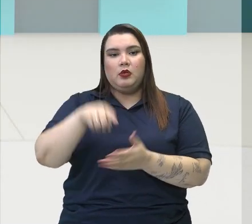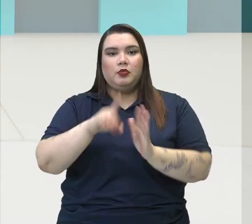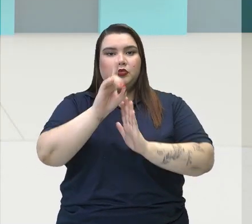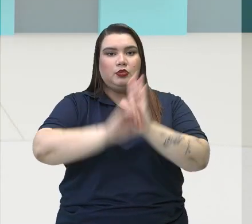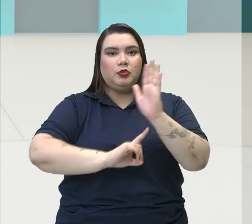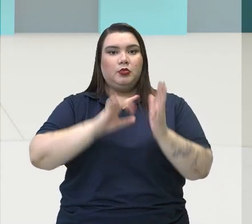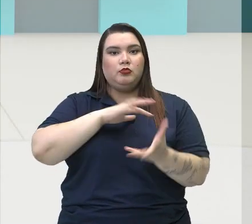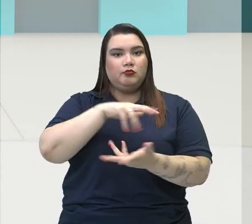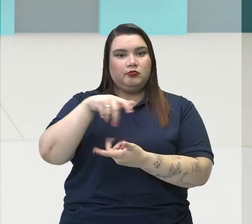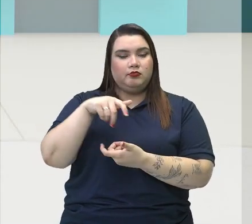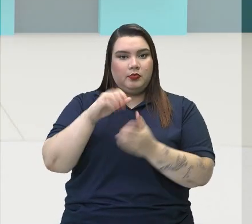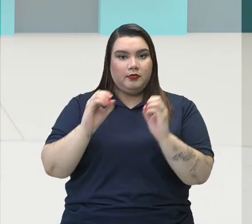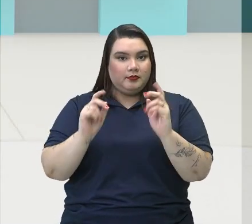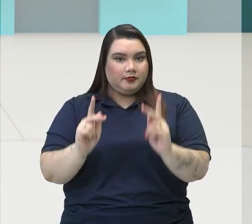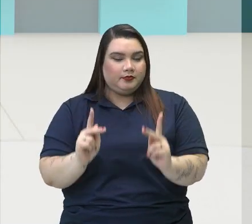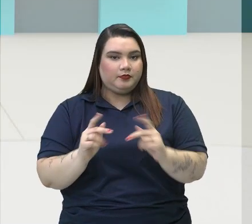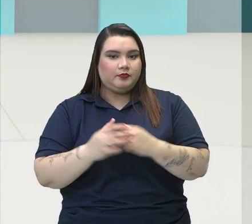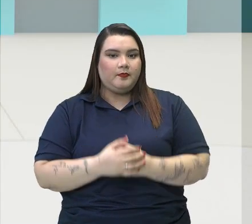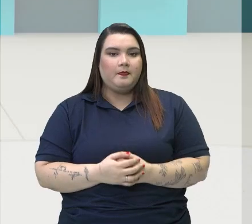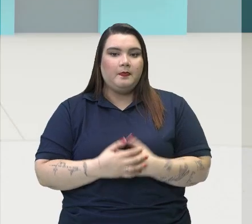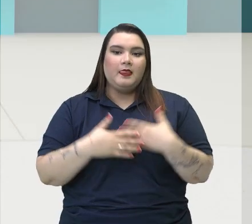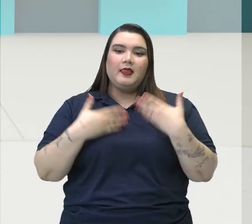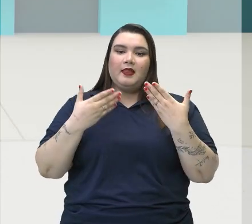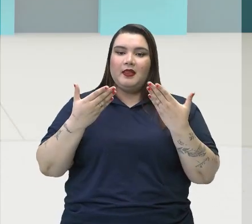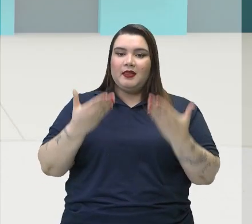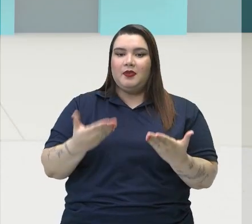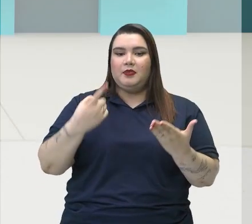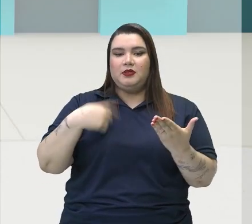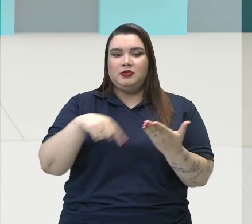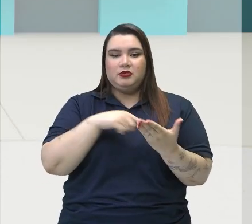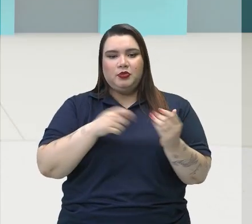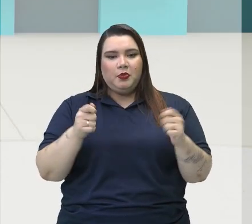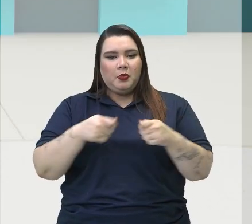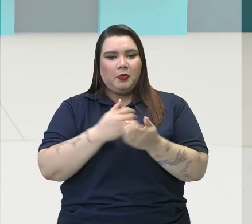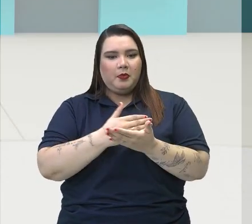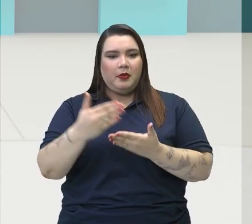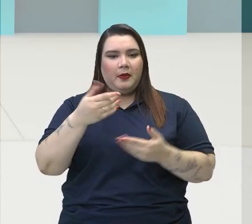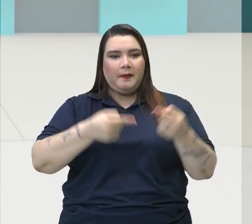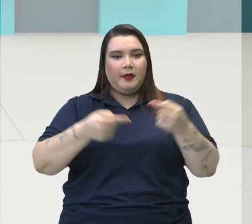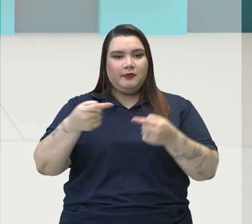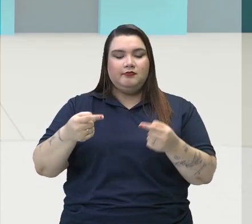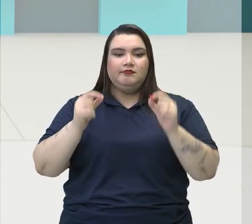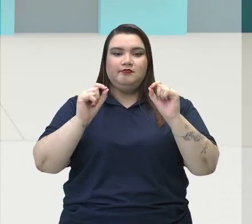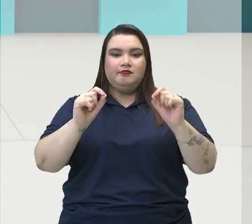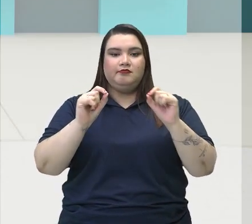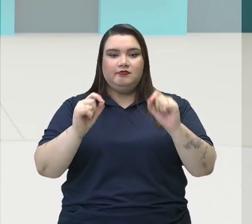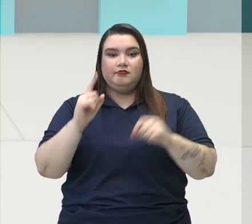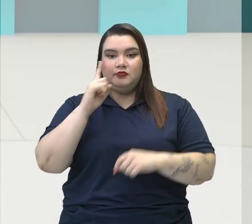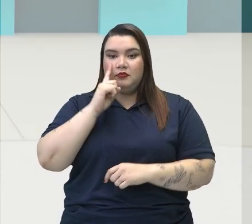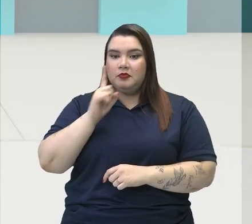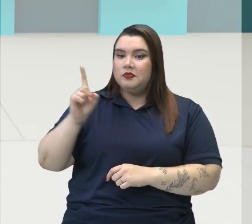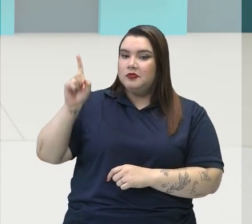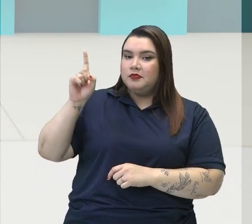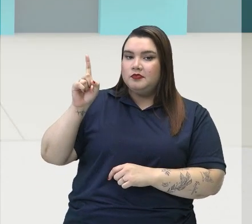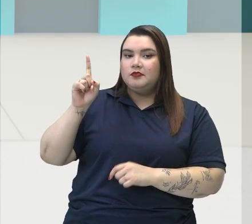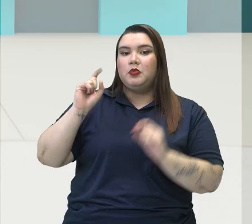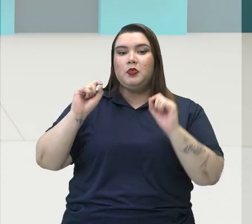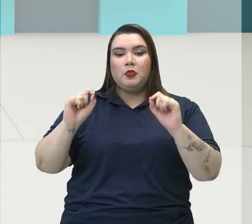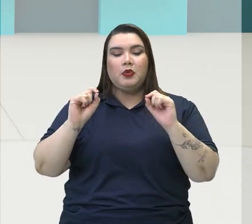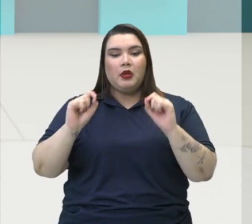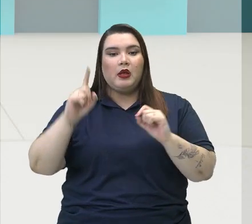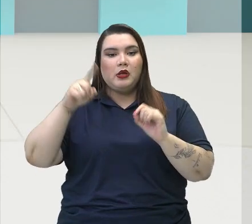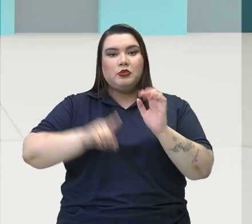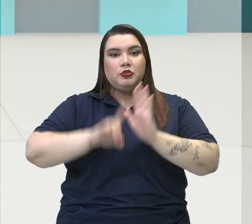direitos universais. E nada melhor, para a gente começar a debater esse assunto do que falar sobre human rights, que são os